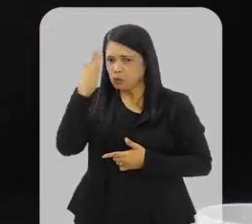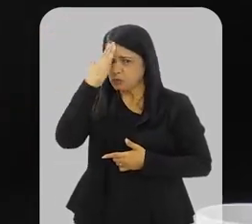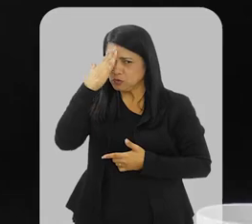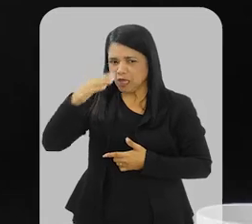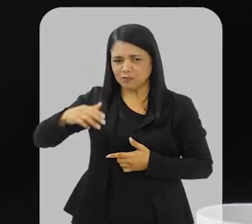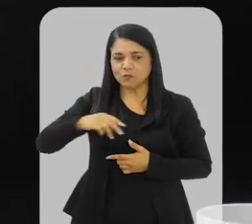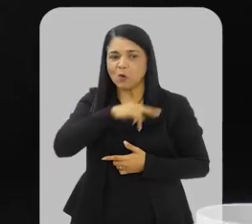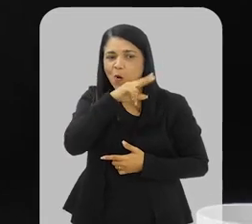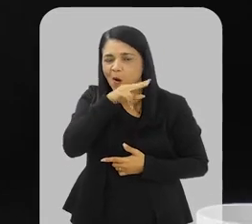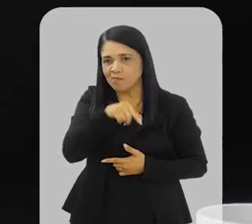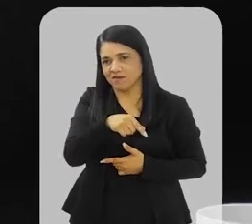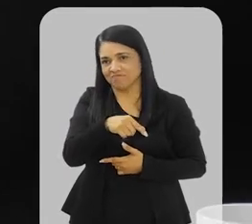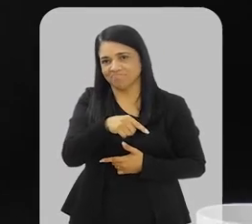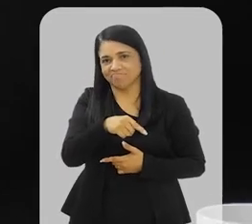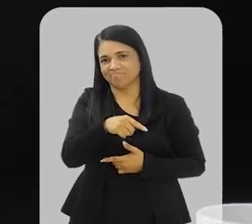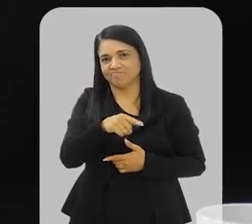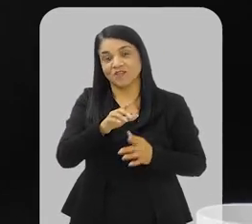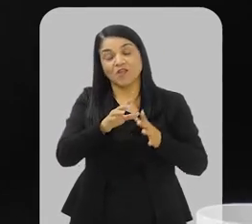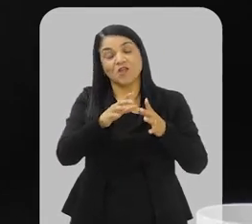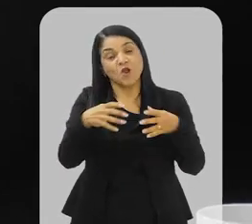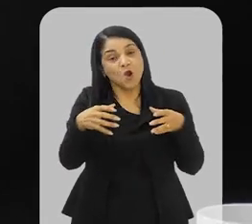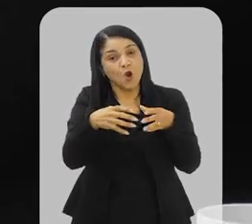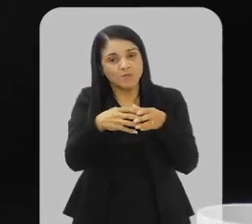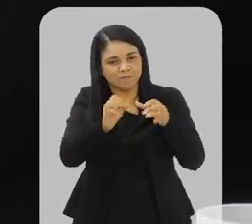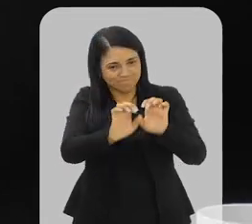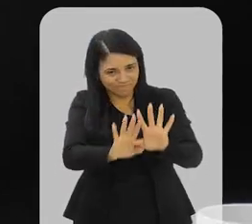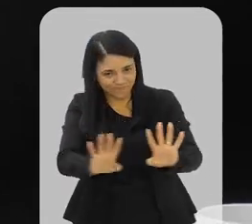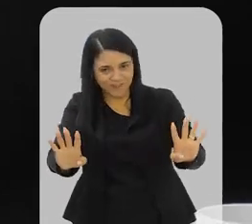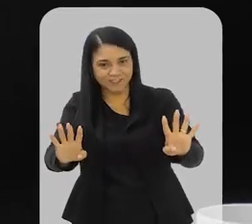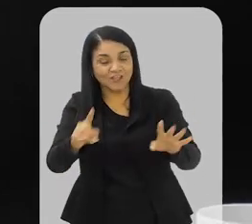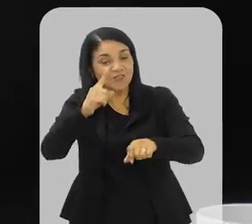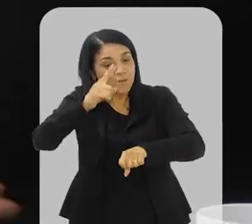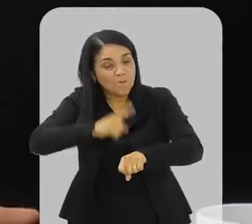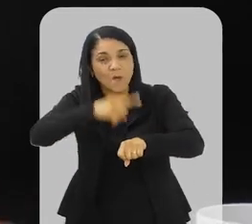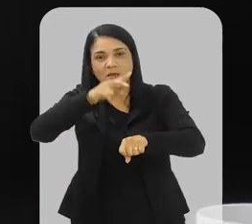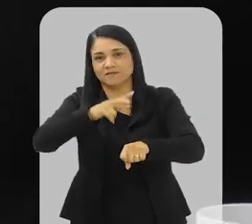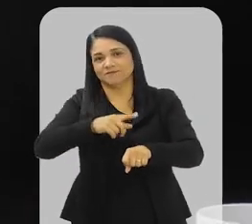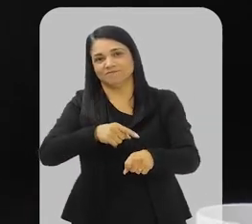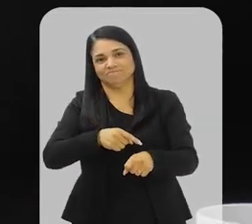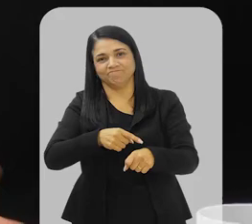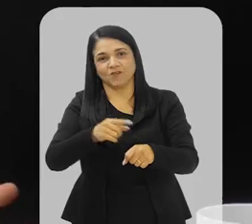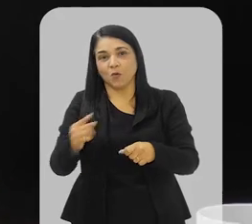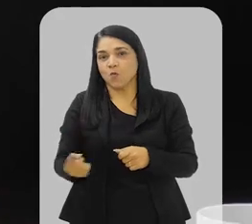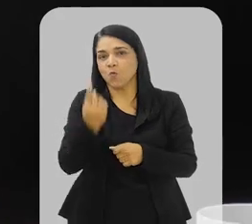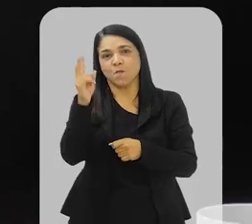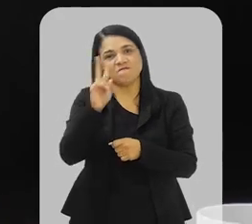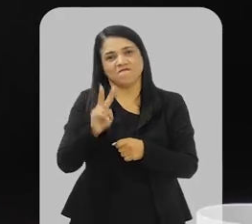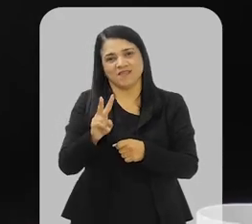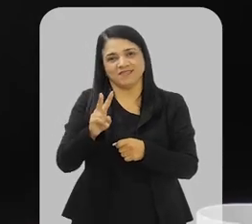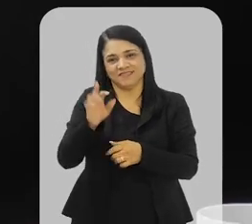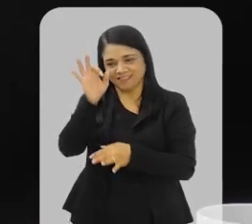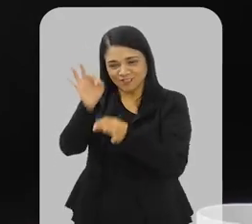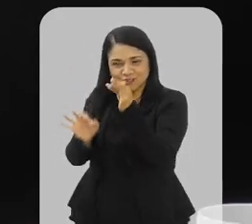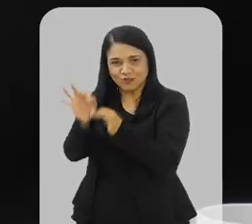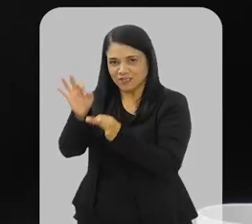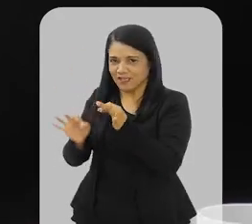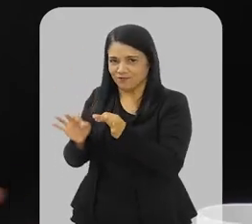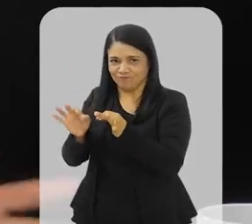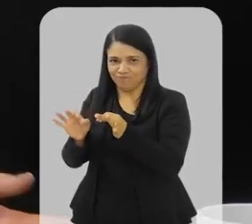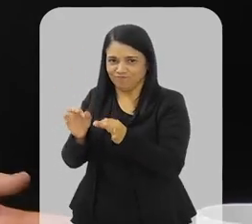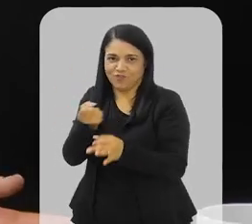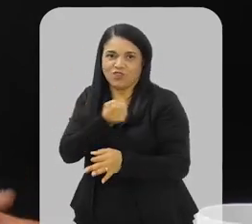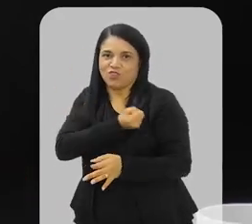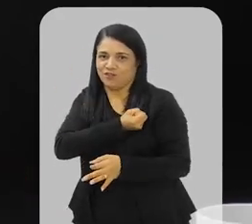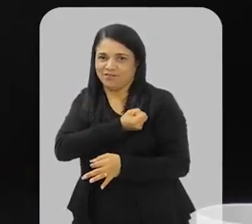certeza se se PR o Rodrigo falasse não o sucesso vai ser essa cobra não que é isso vou usar Tudo nessa cobra mas não dá comissão é isso comissão é na